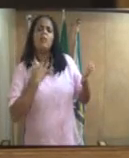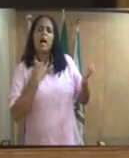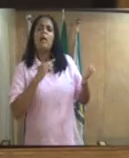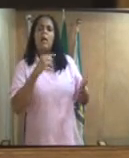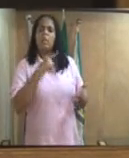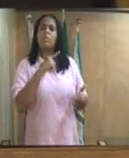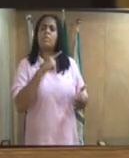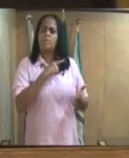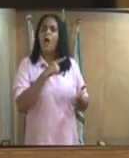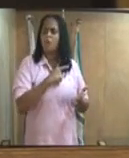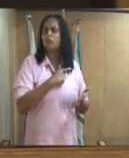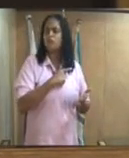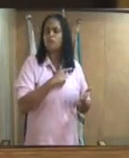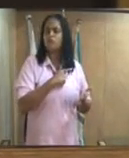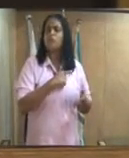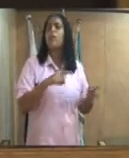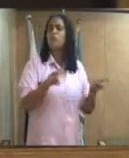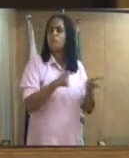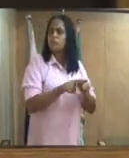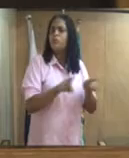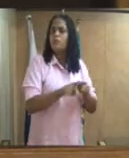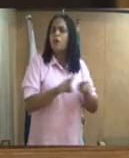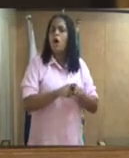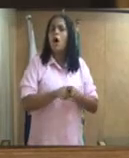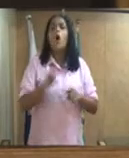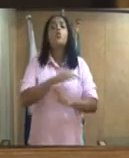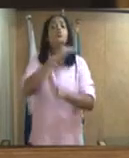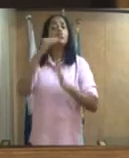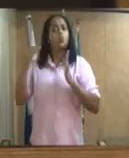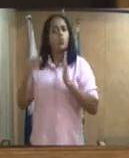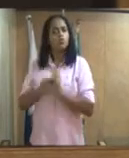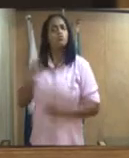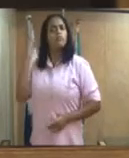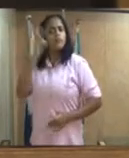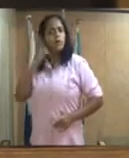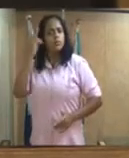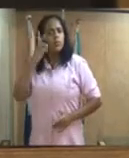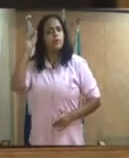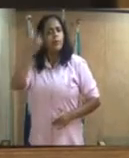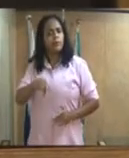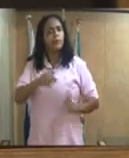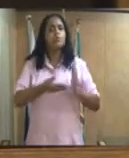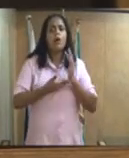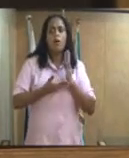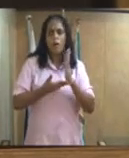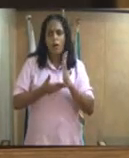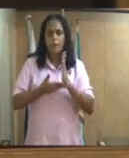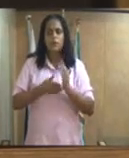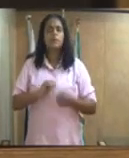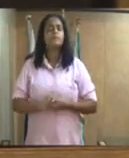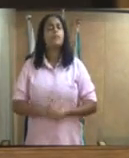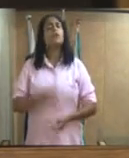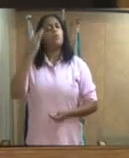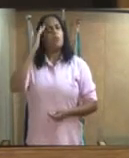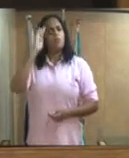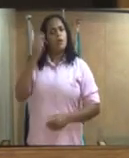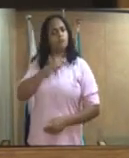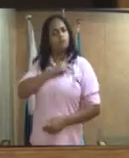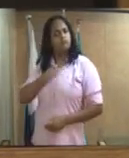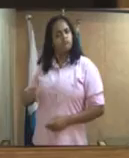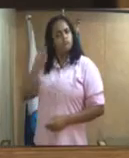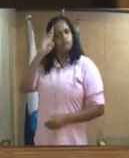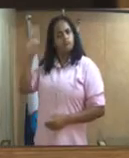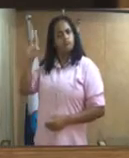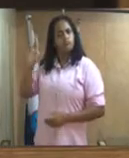esse desejo também de todos dessa casa. Assim entendo, senhor presidente, que